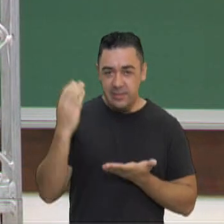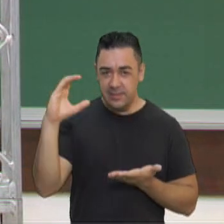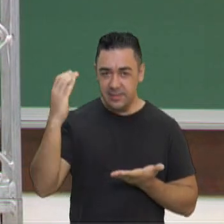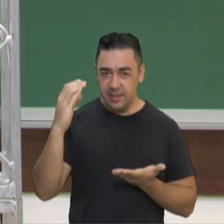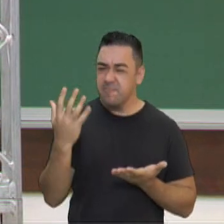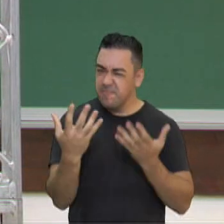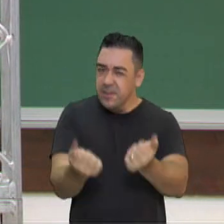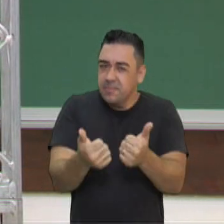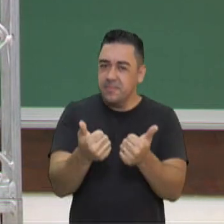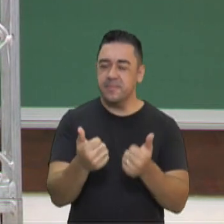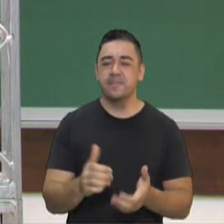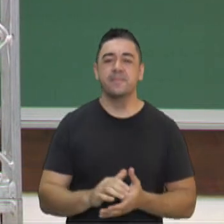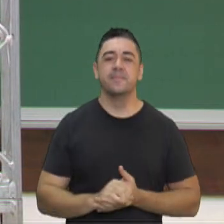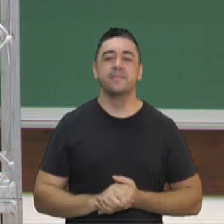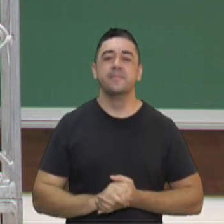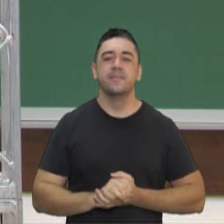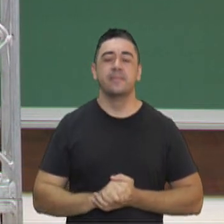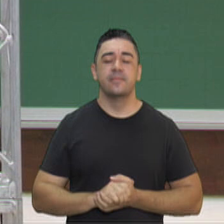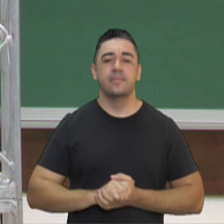Vamos lá?